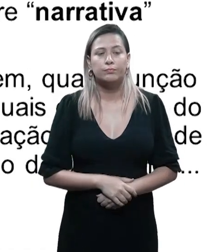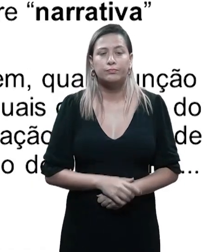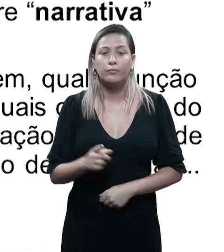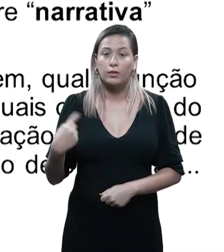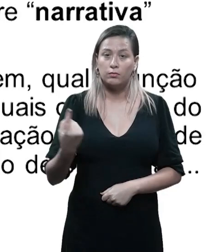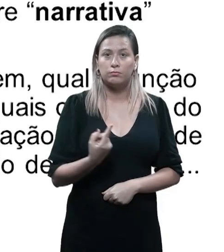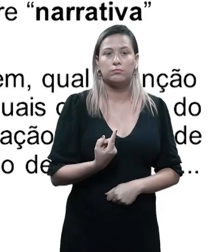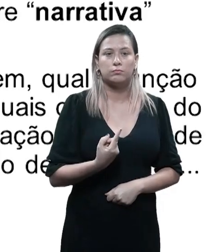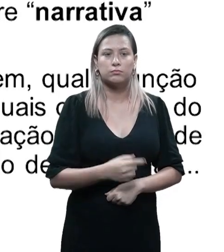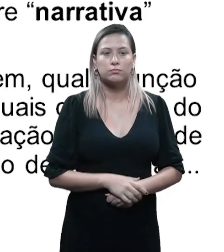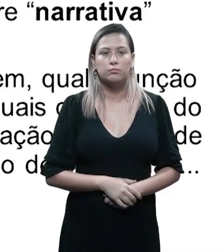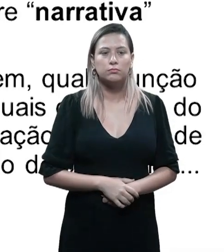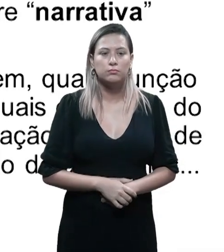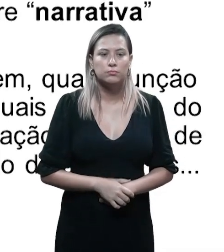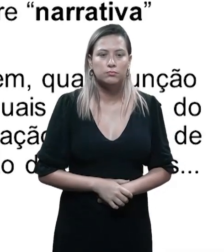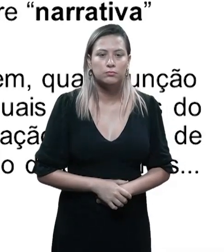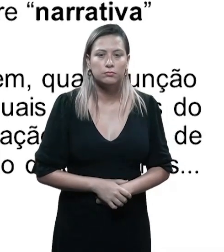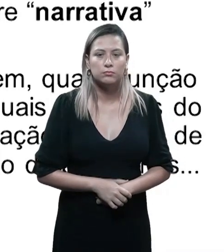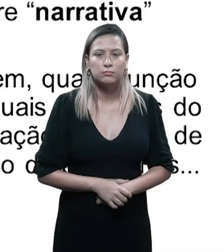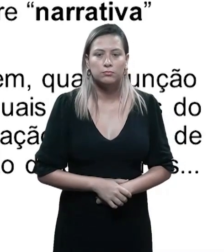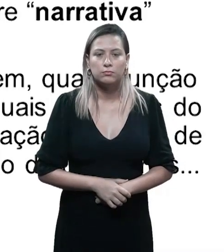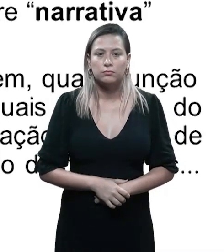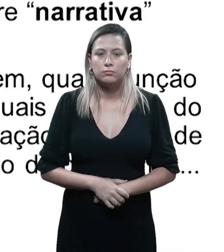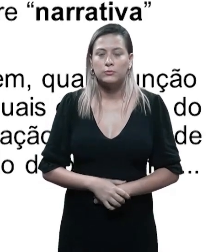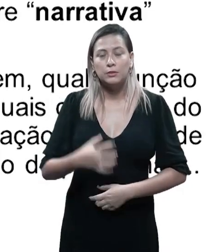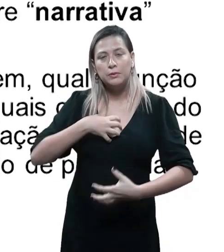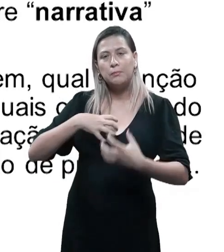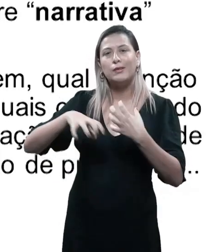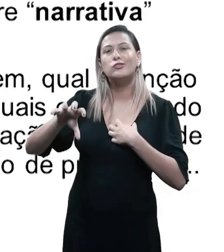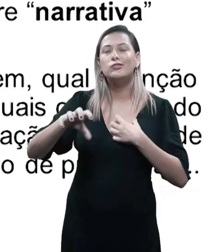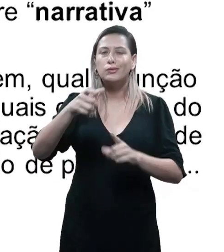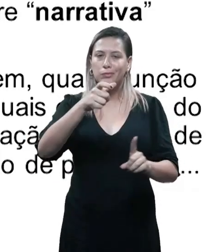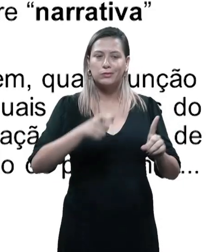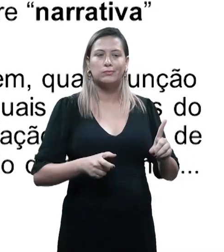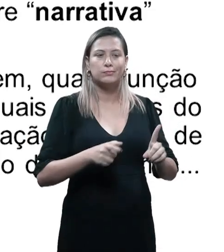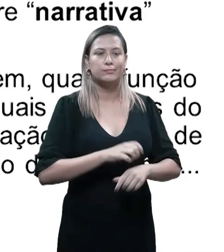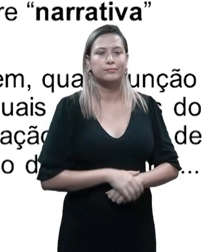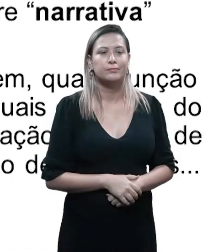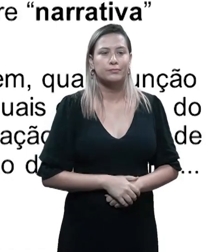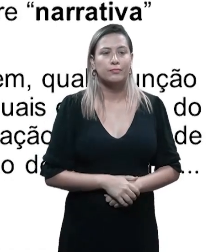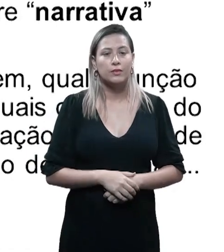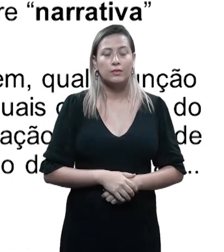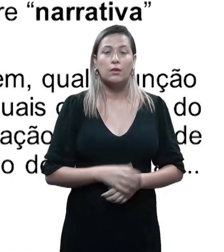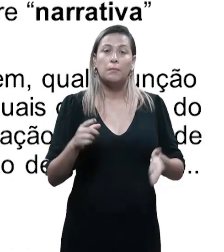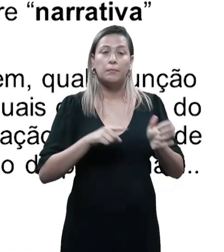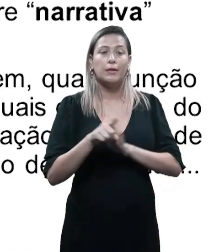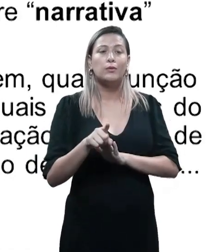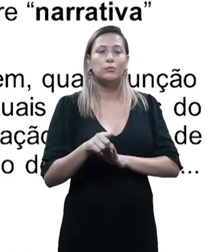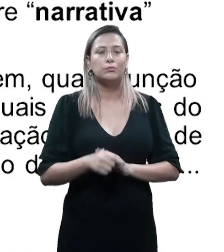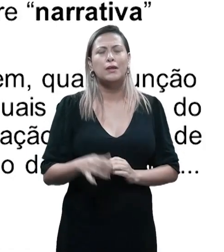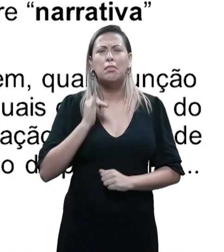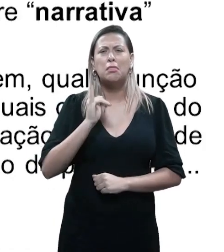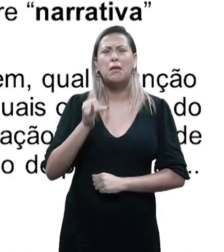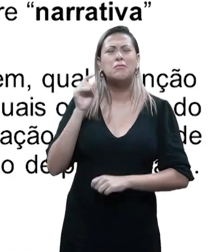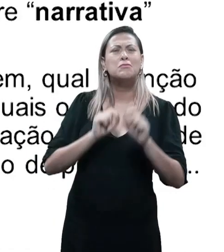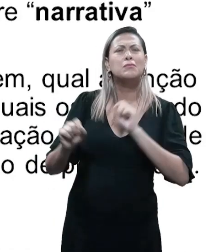se apega a esse personagem, a gente tem empatia por esse personagem. Então, a primeira pergunta: o que se entende por